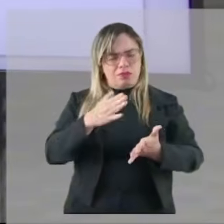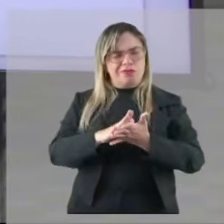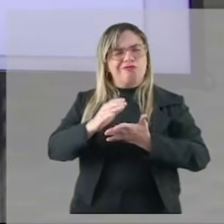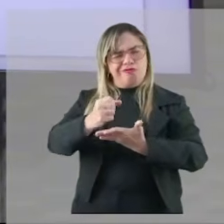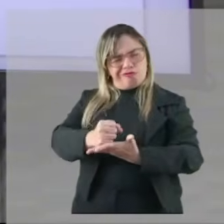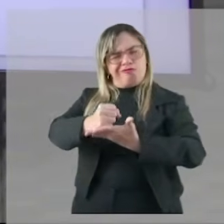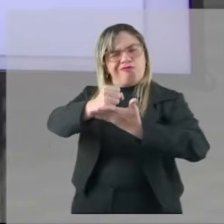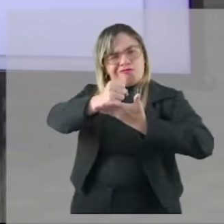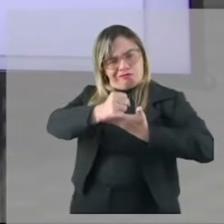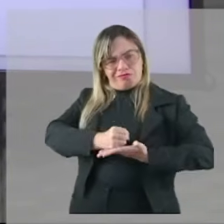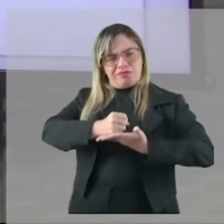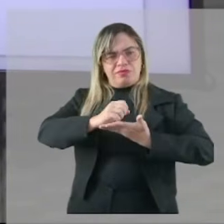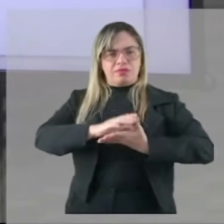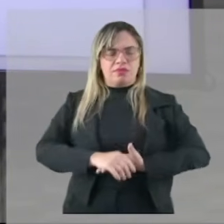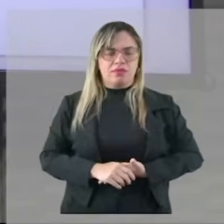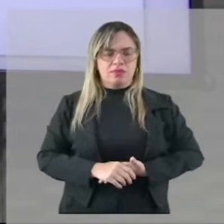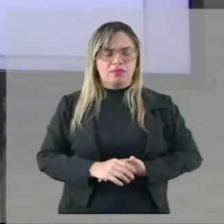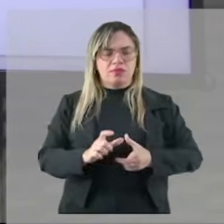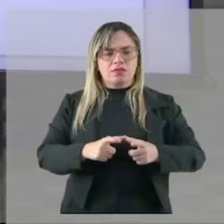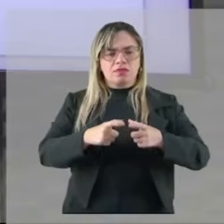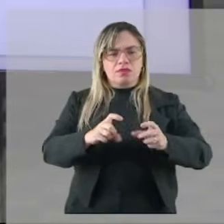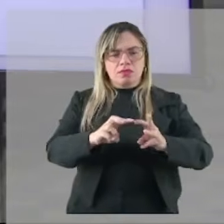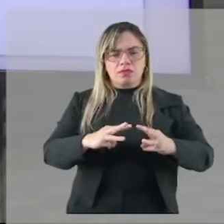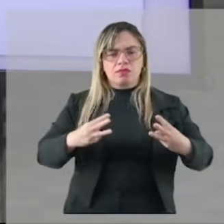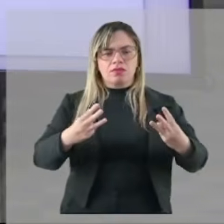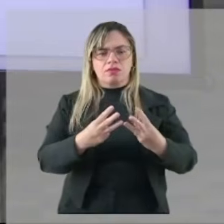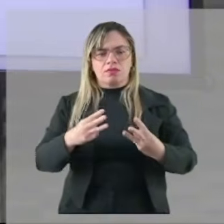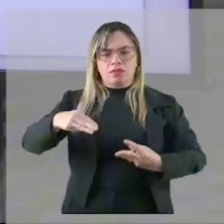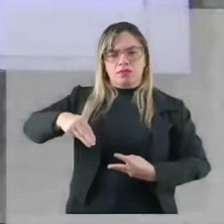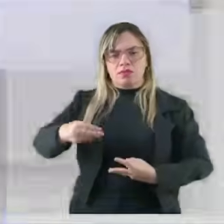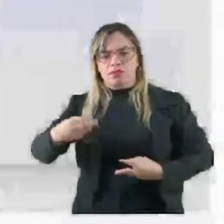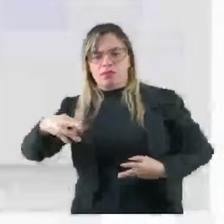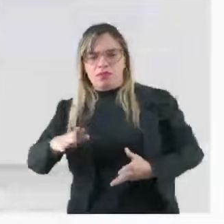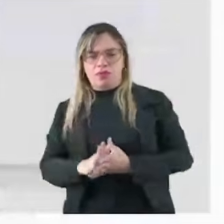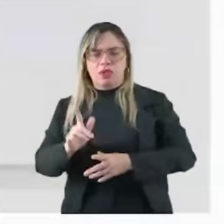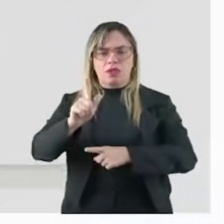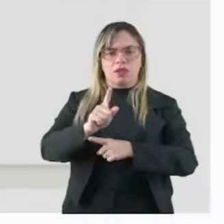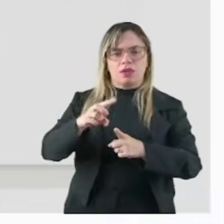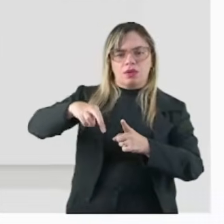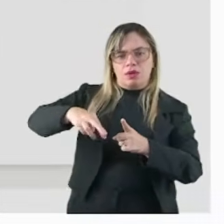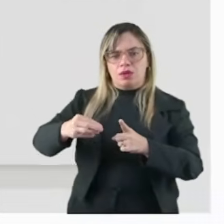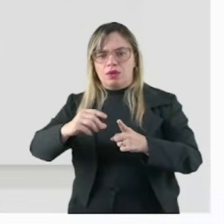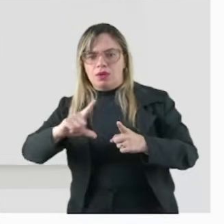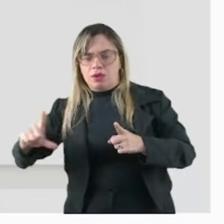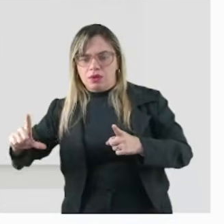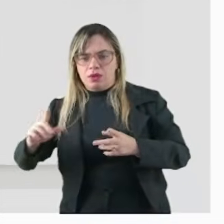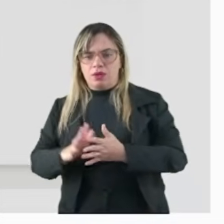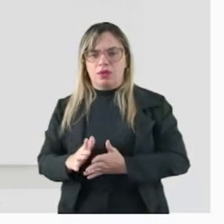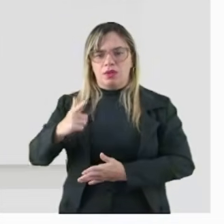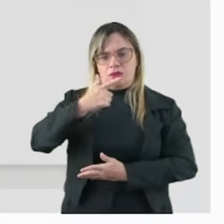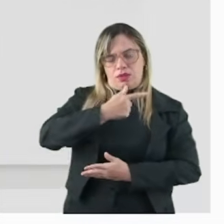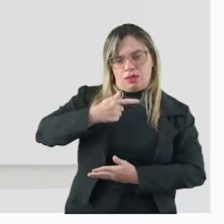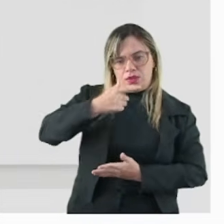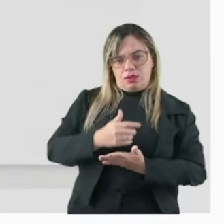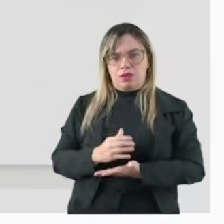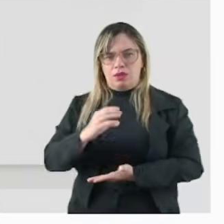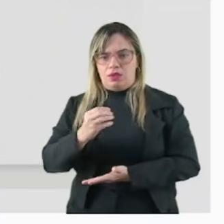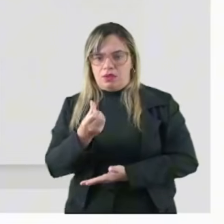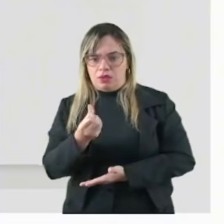nessa questão. Encontre a massa molar em gramas por mol da glicose,